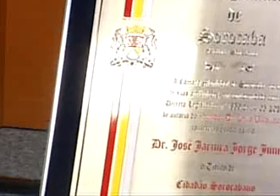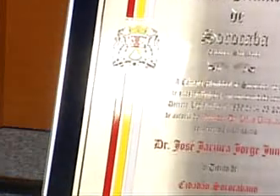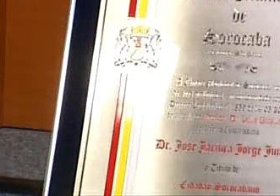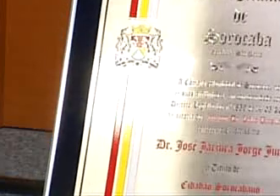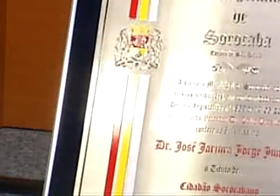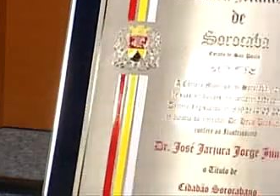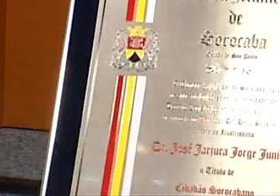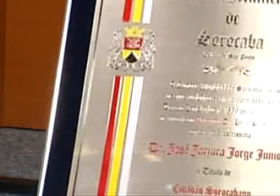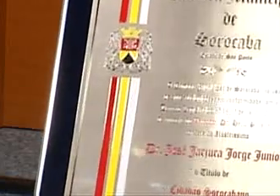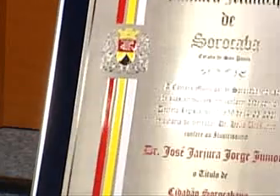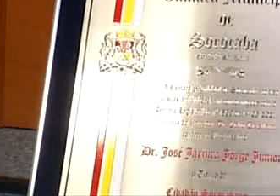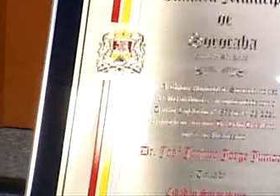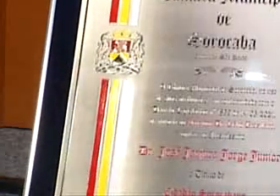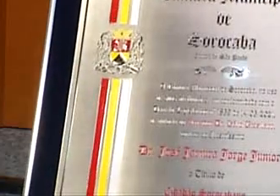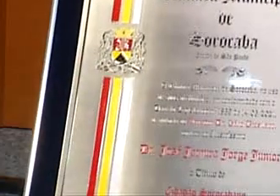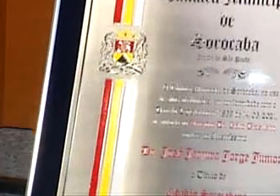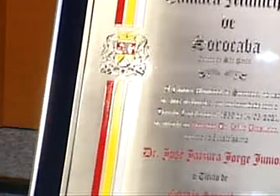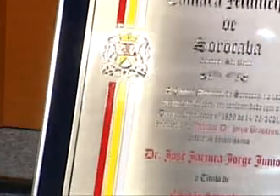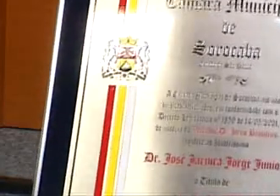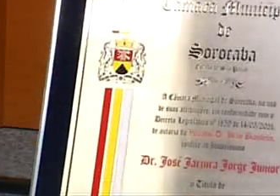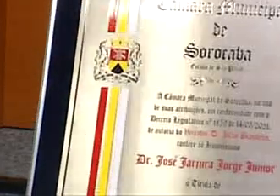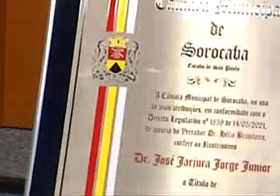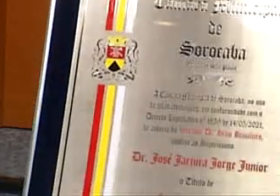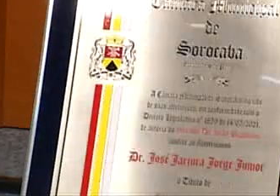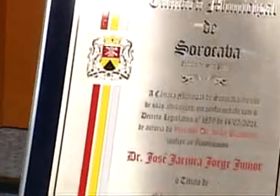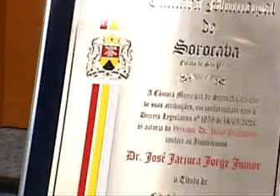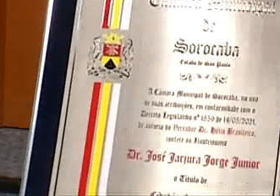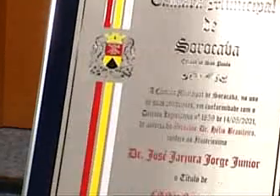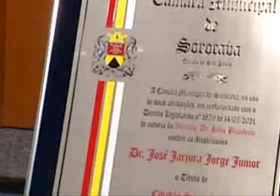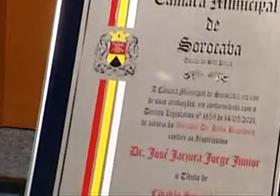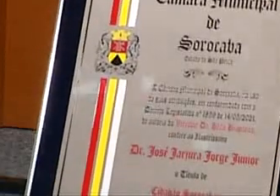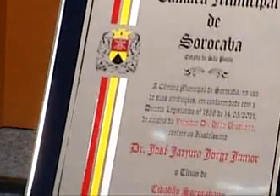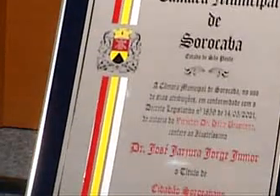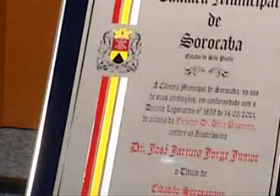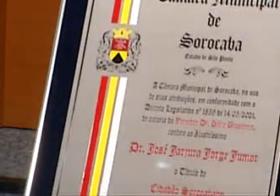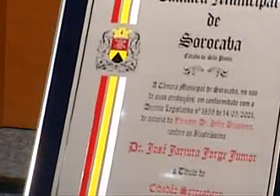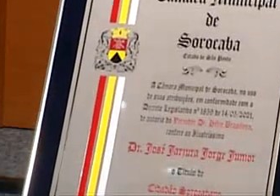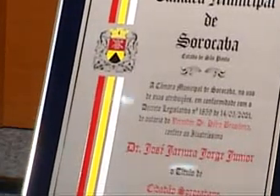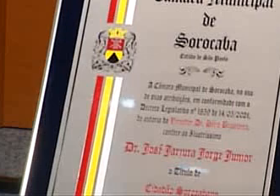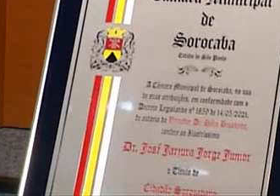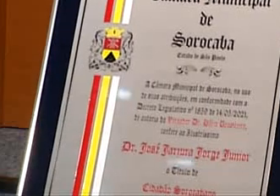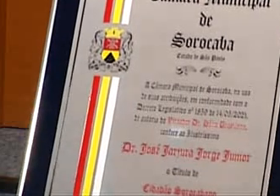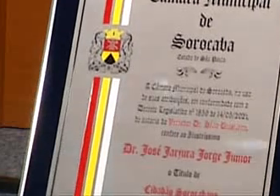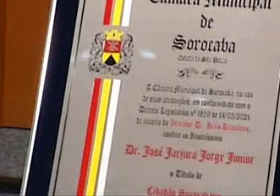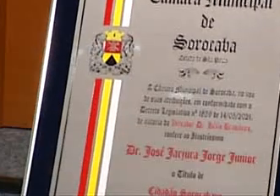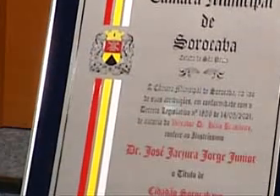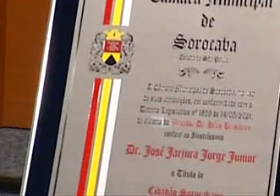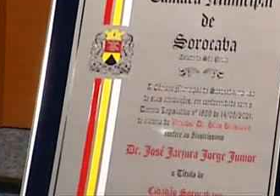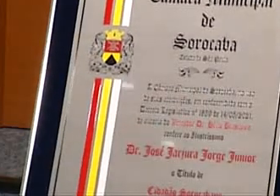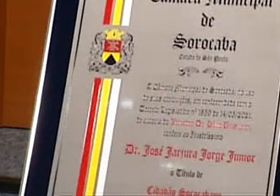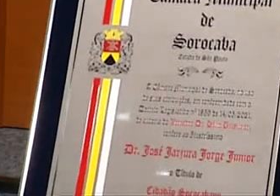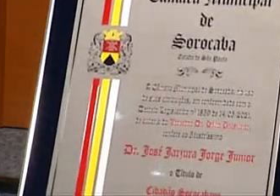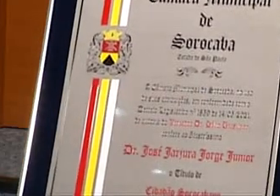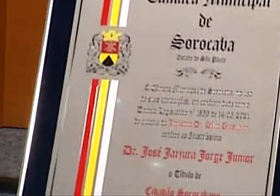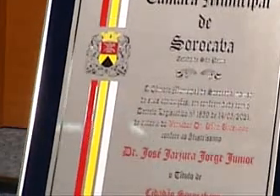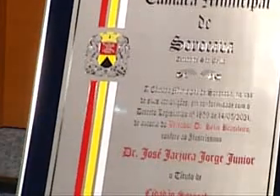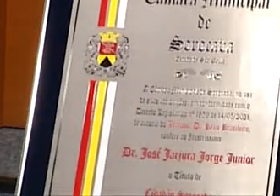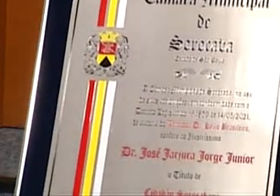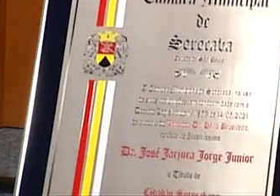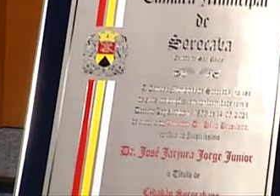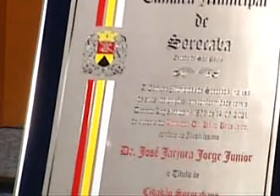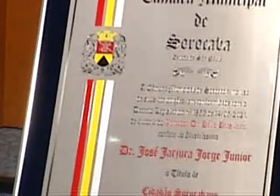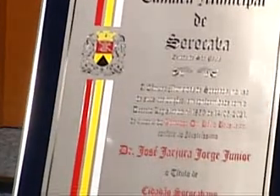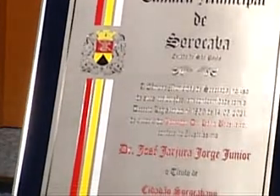José Jarjura Jorge Júnior, concedido pelo vereador Hélio Brasileiro por meio do decreto legislativo de número 09-2021.